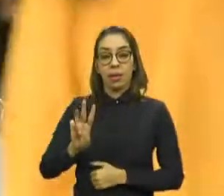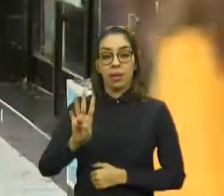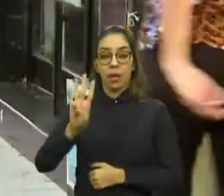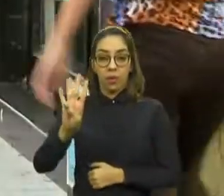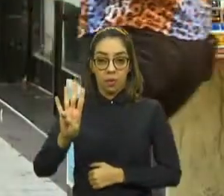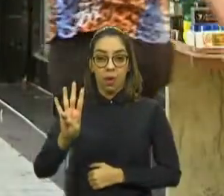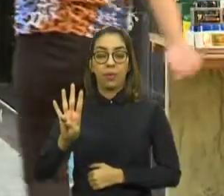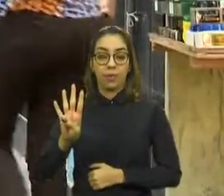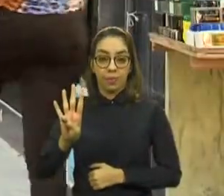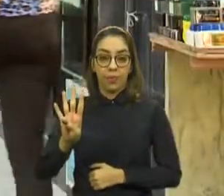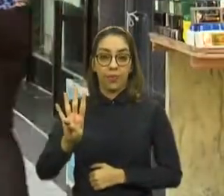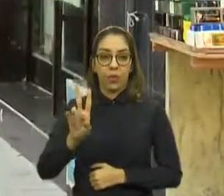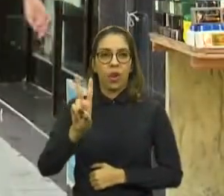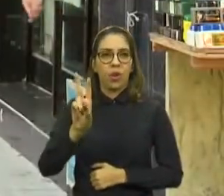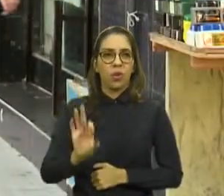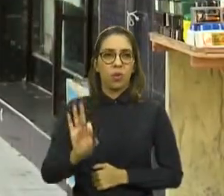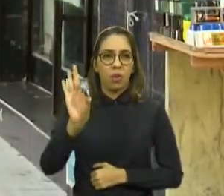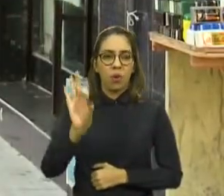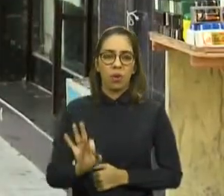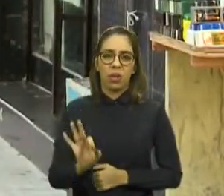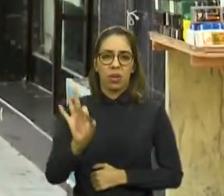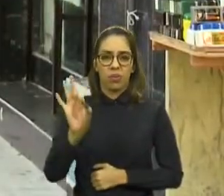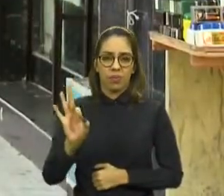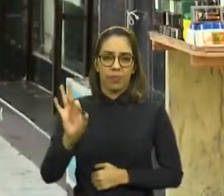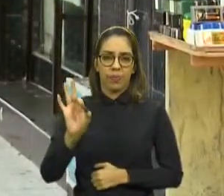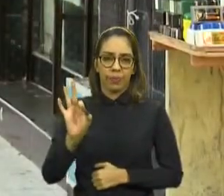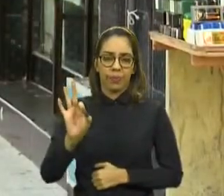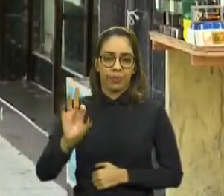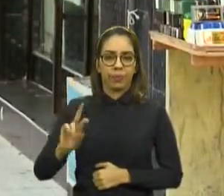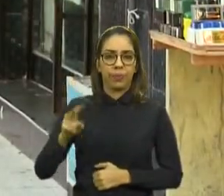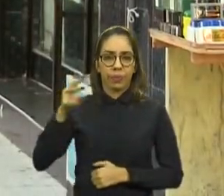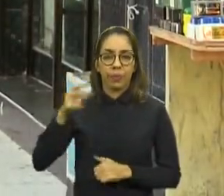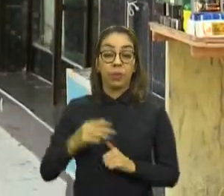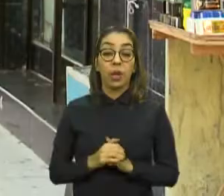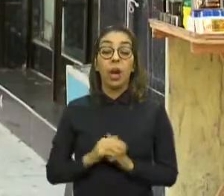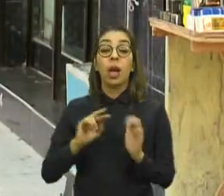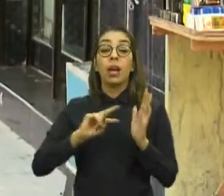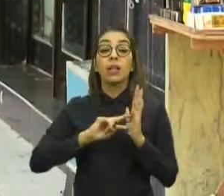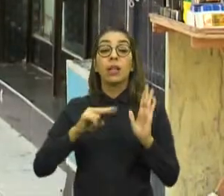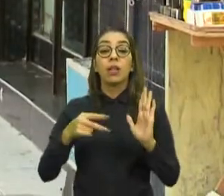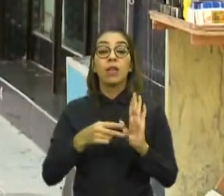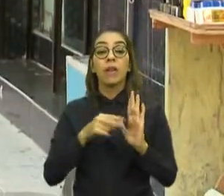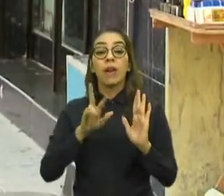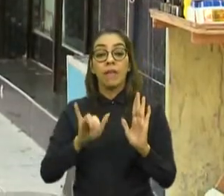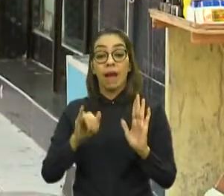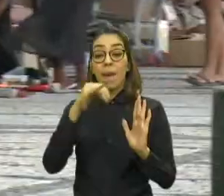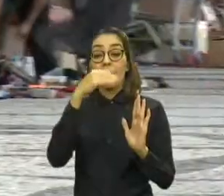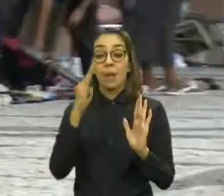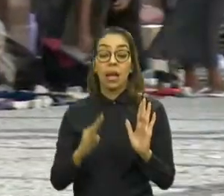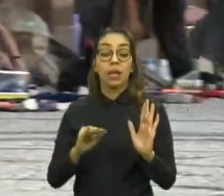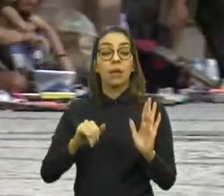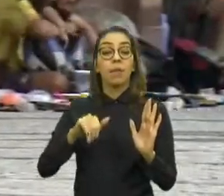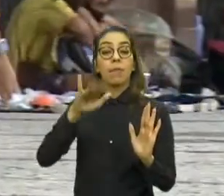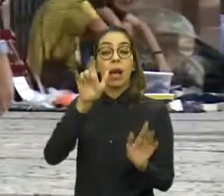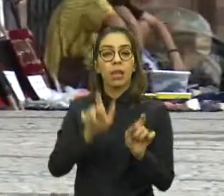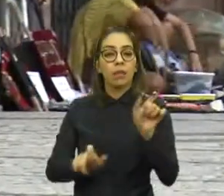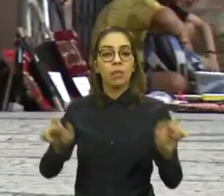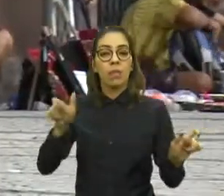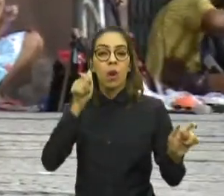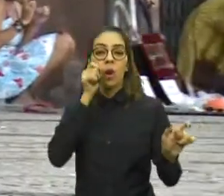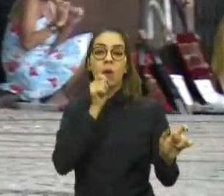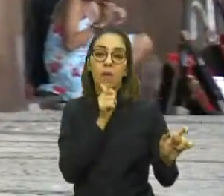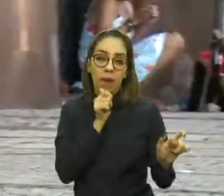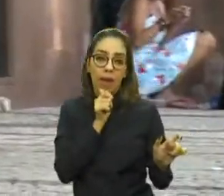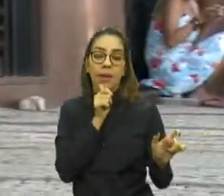de 2% ao ano, o que significa que mais brasileiras em idade fértil passaram a